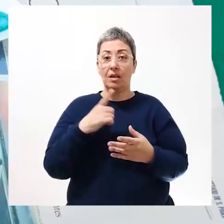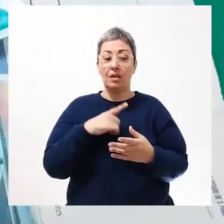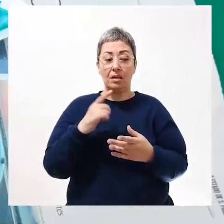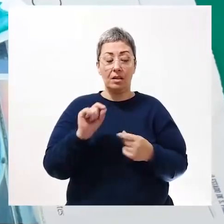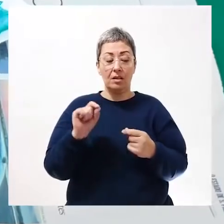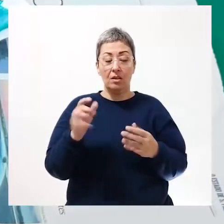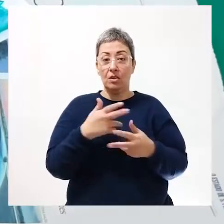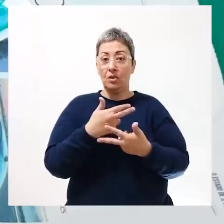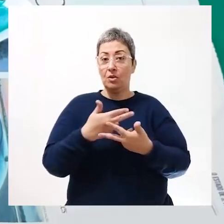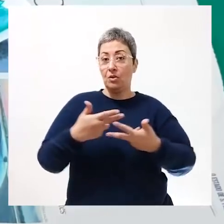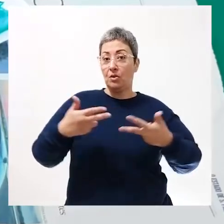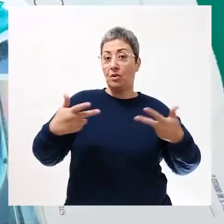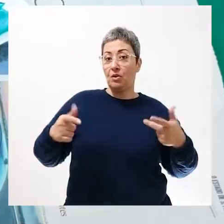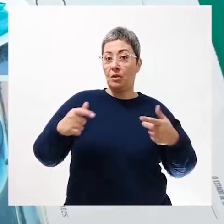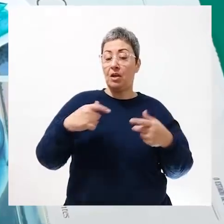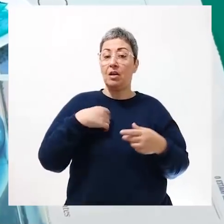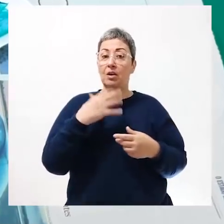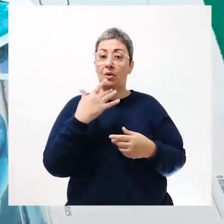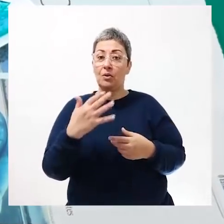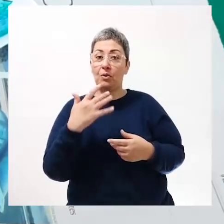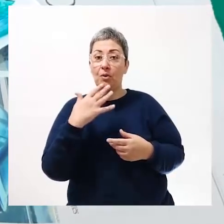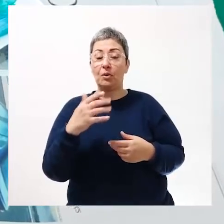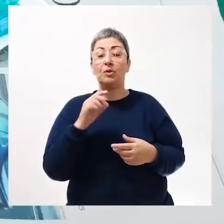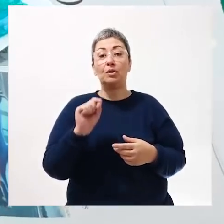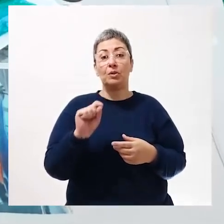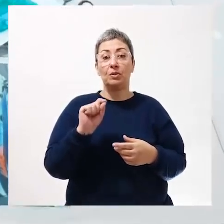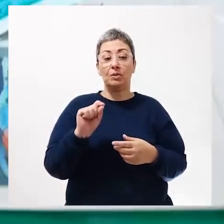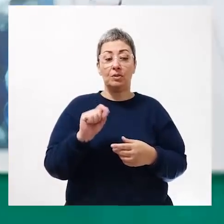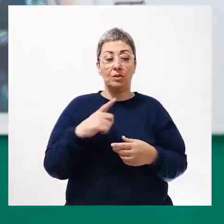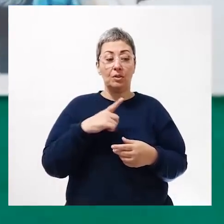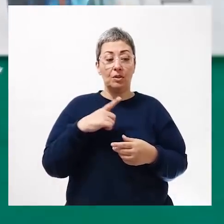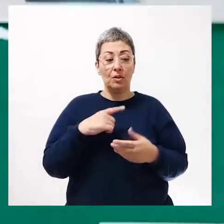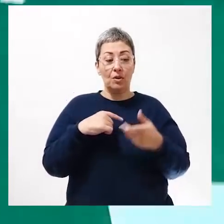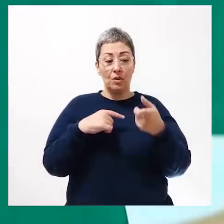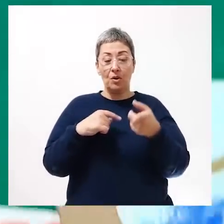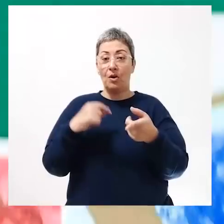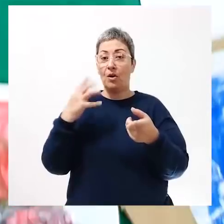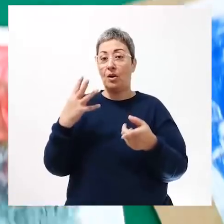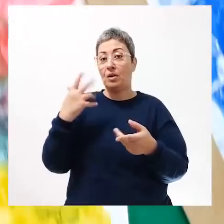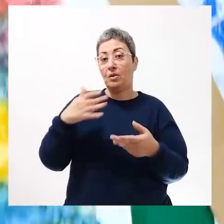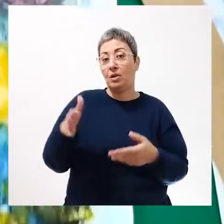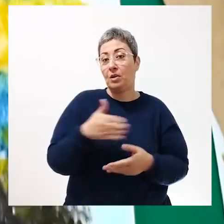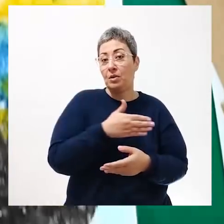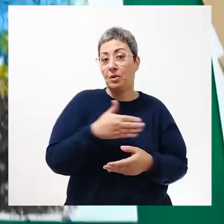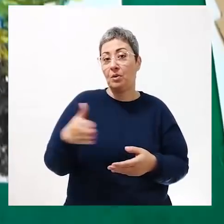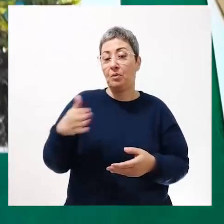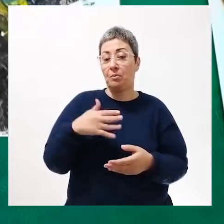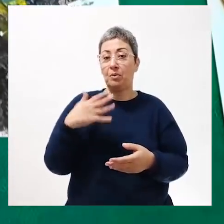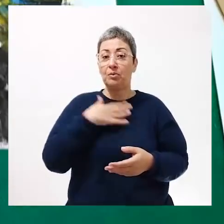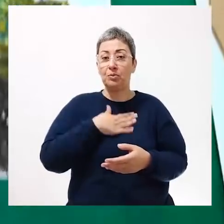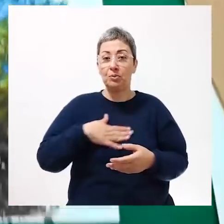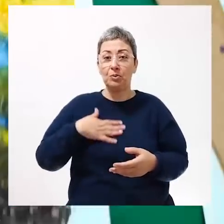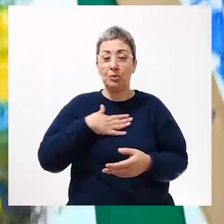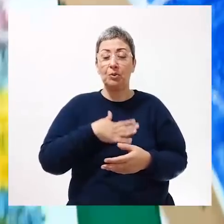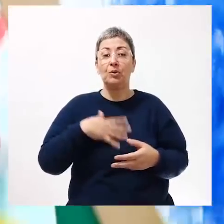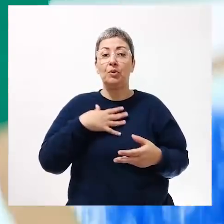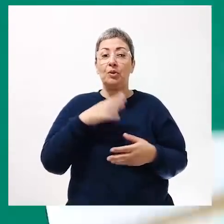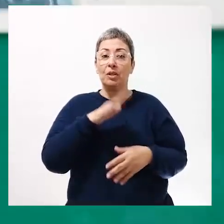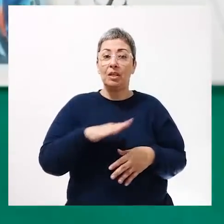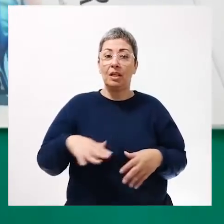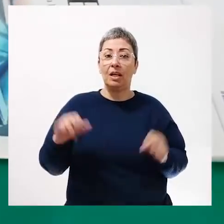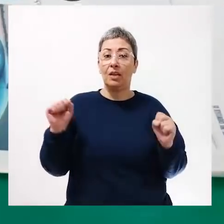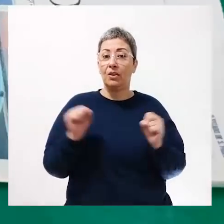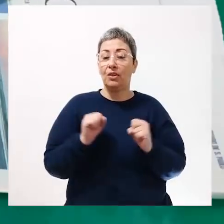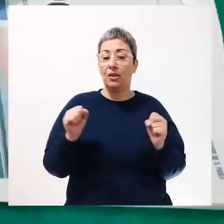Aquela primeira lá eu fiz com várias cores, né? Mas vai, olha, isso aqui, olha que movimento gostoso. A